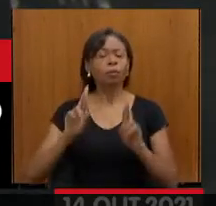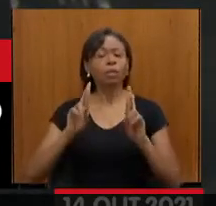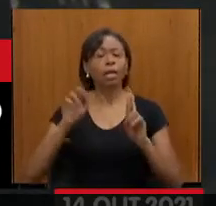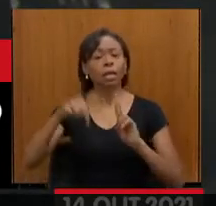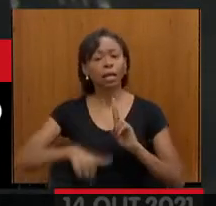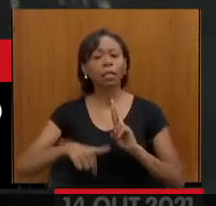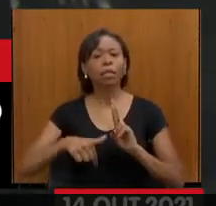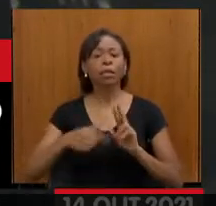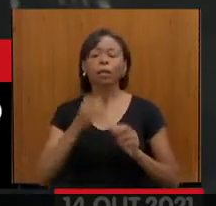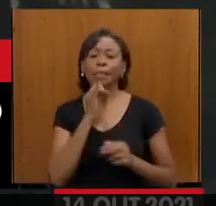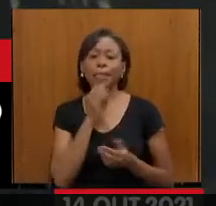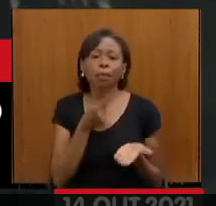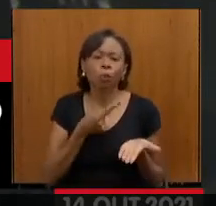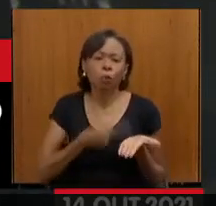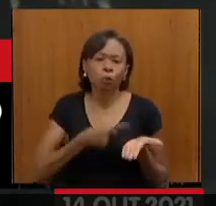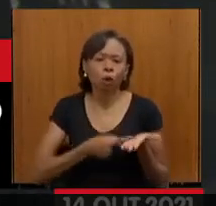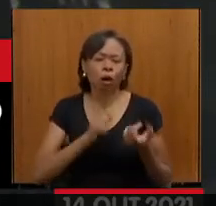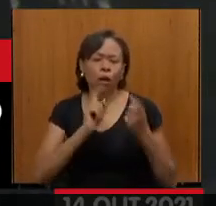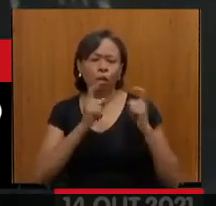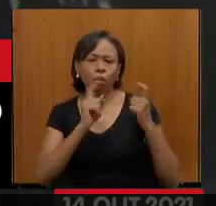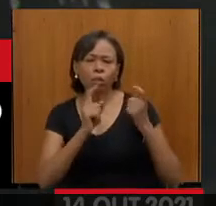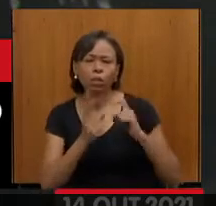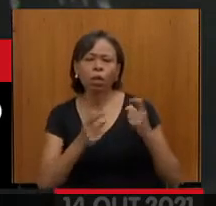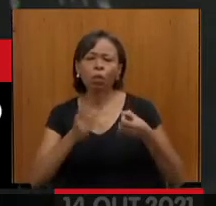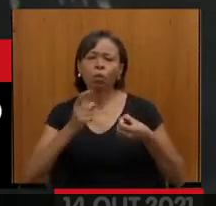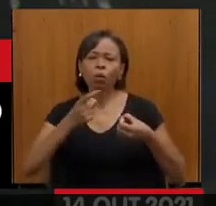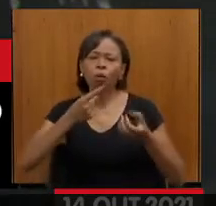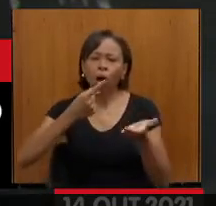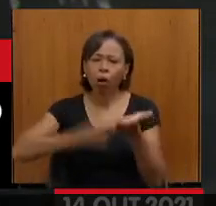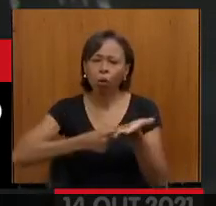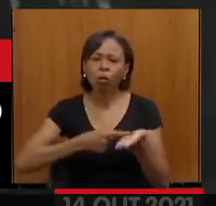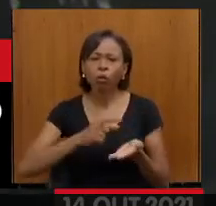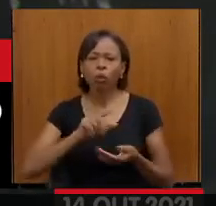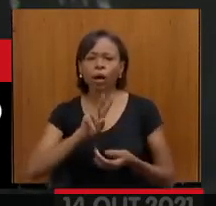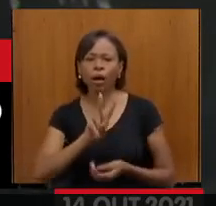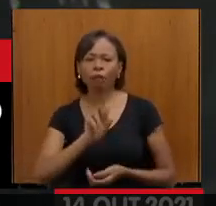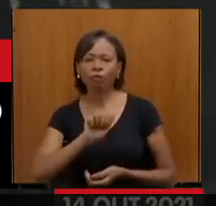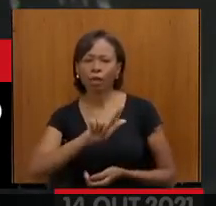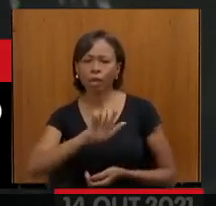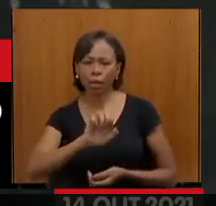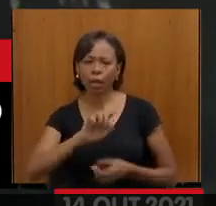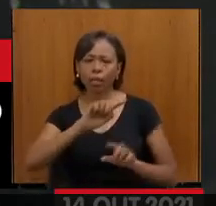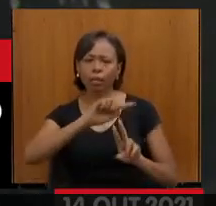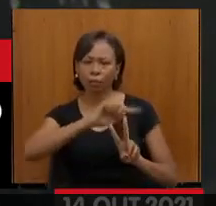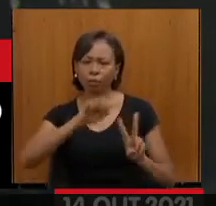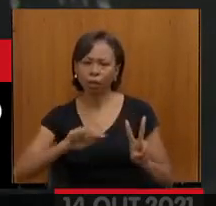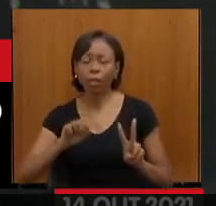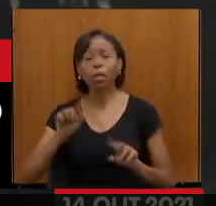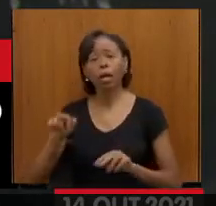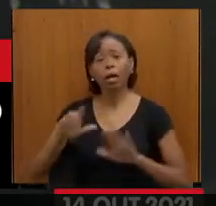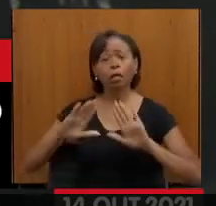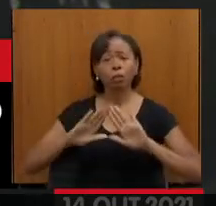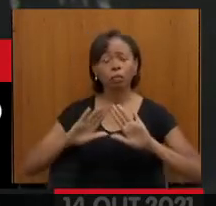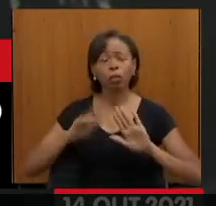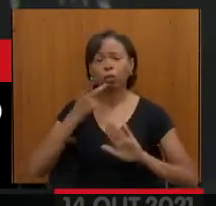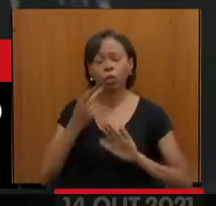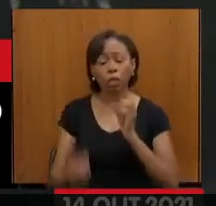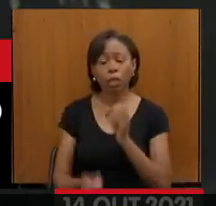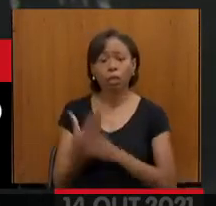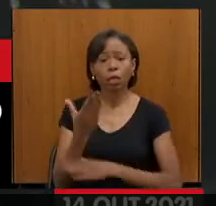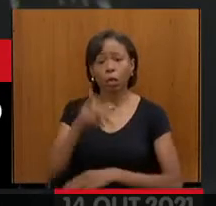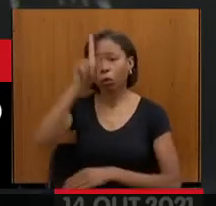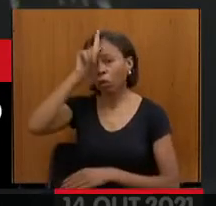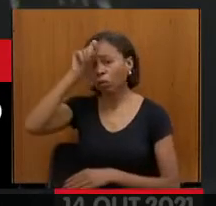a Assembleia colocou aqui que seja construído o Hospital Regional do Noroeste de Minas, uma região